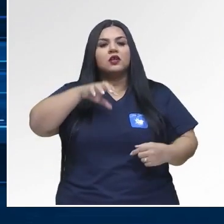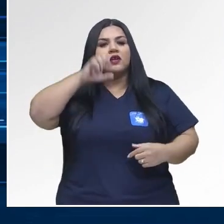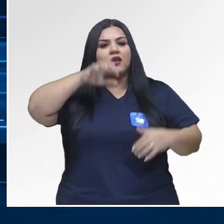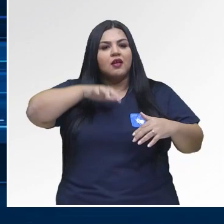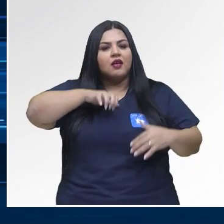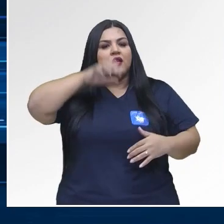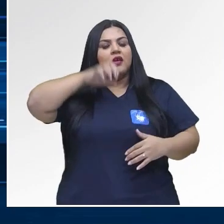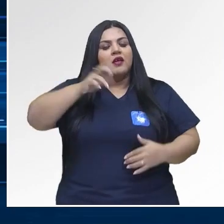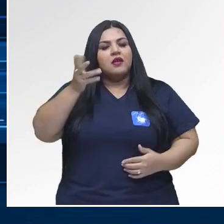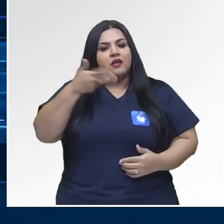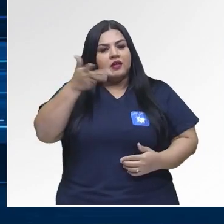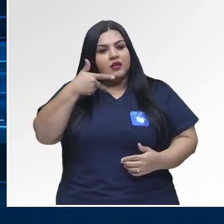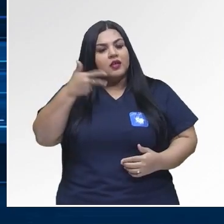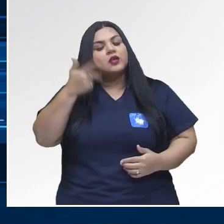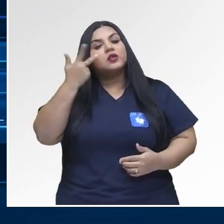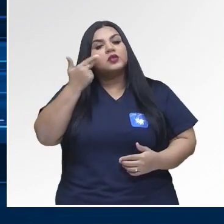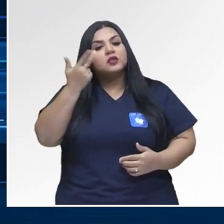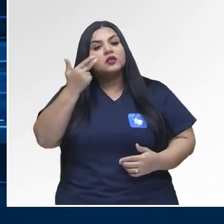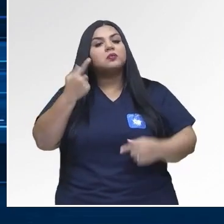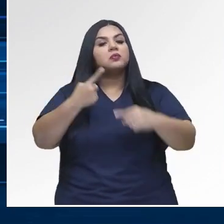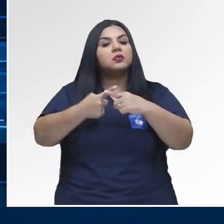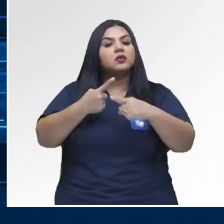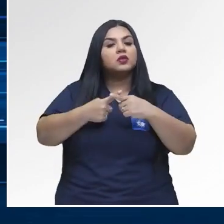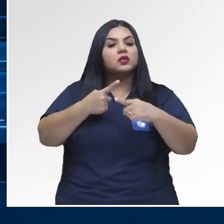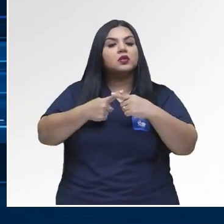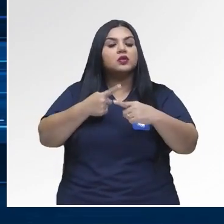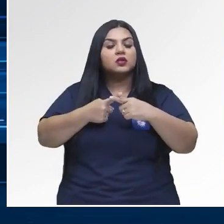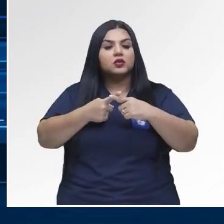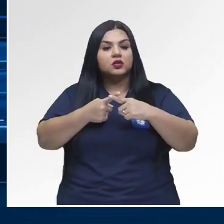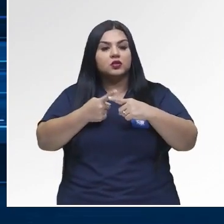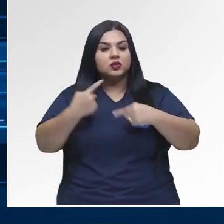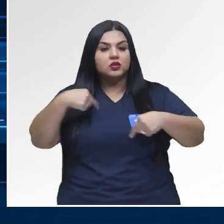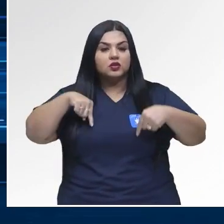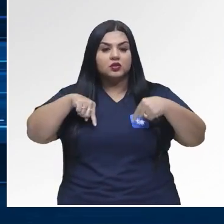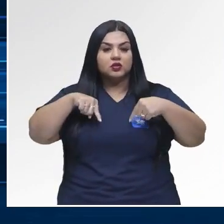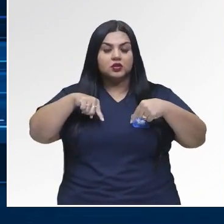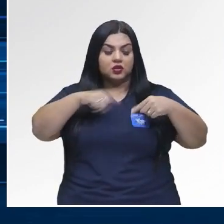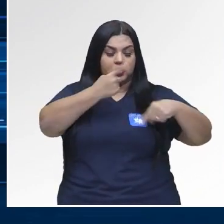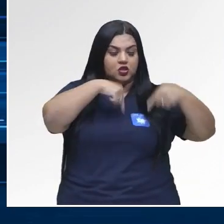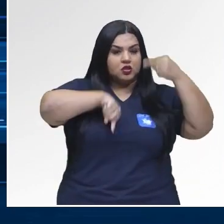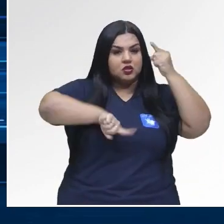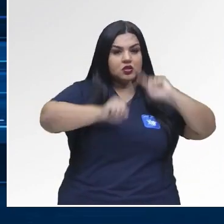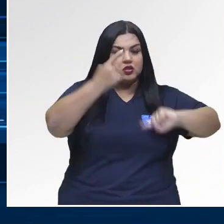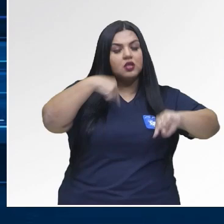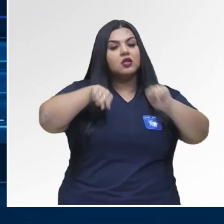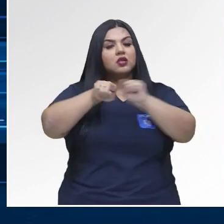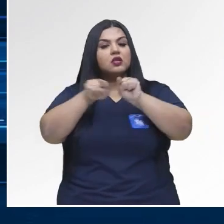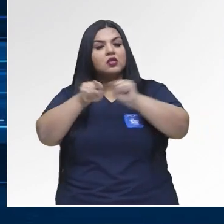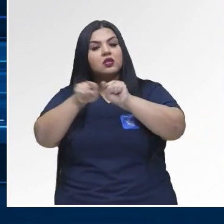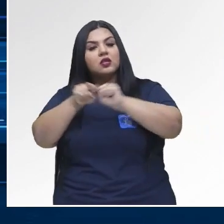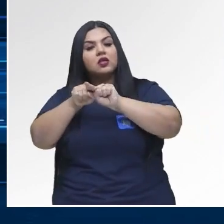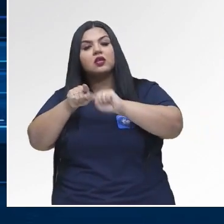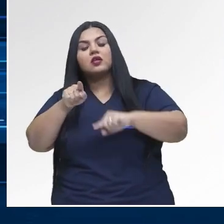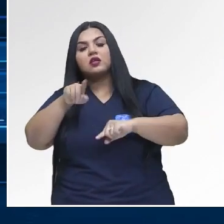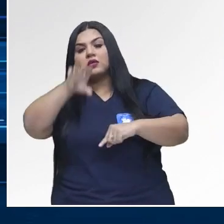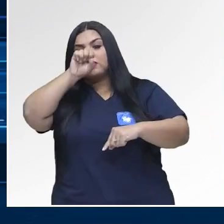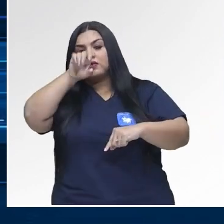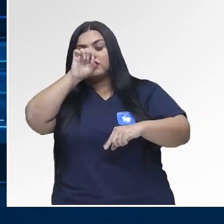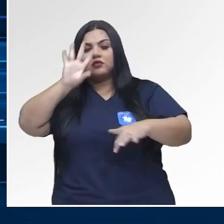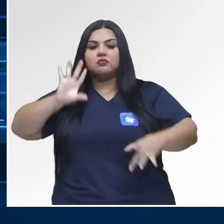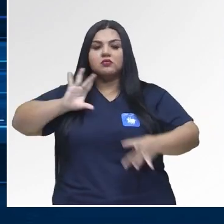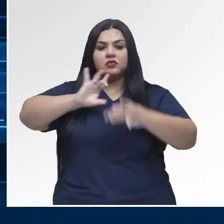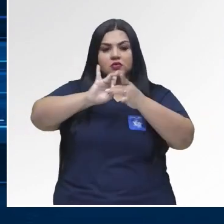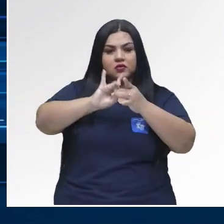respirando mais rápido. Então, isso é normal porque os sistemas respiratório e o meu circulatório estão intimamente